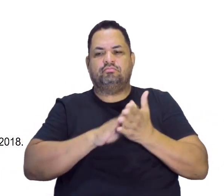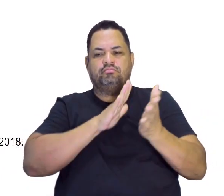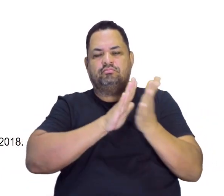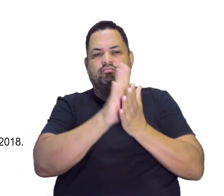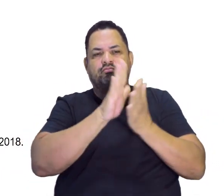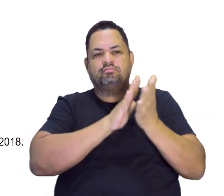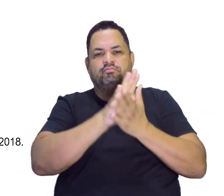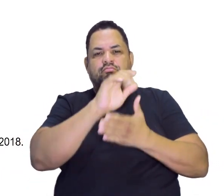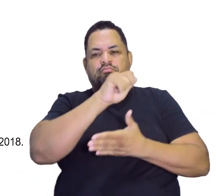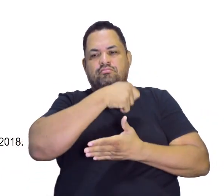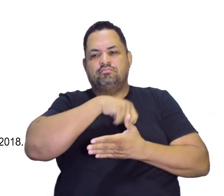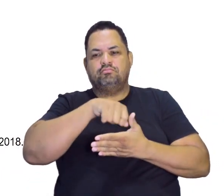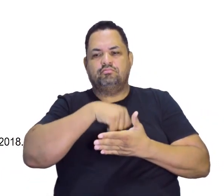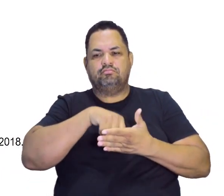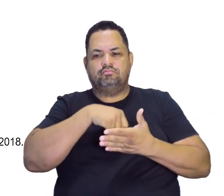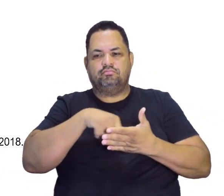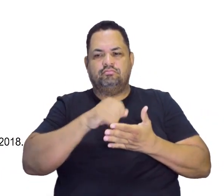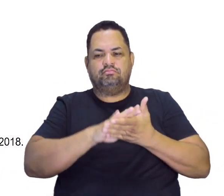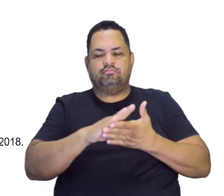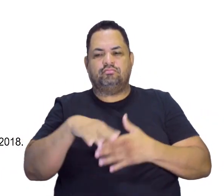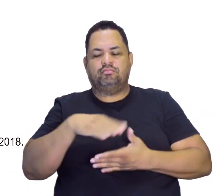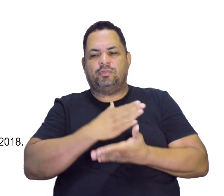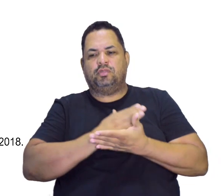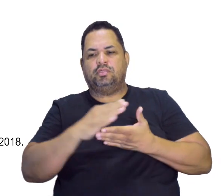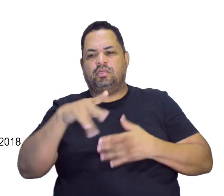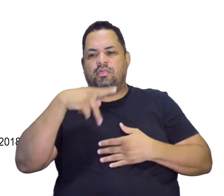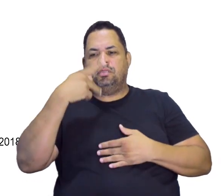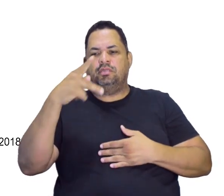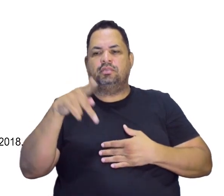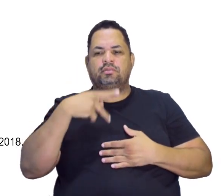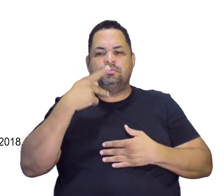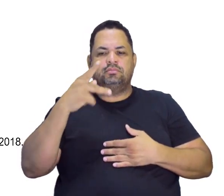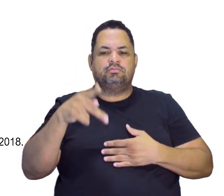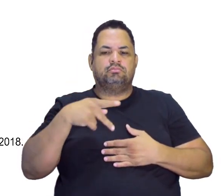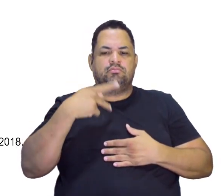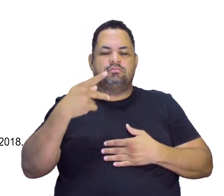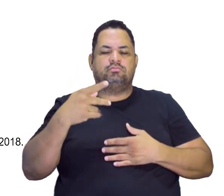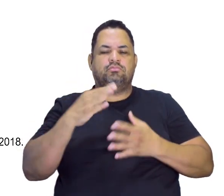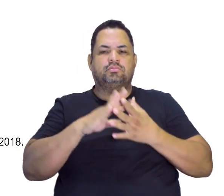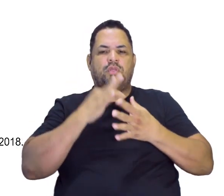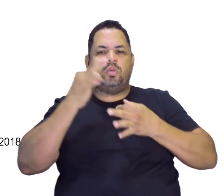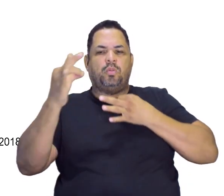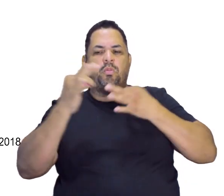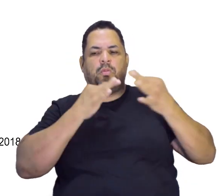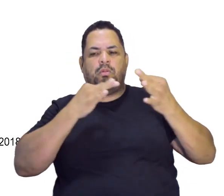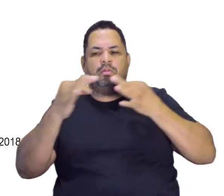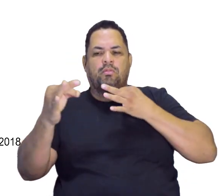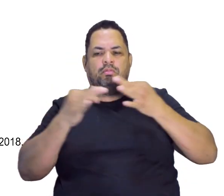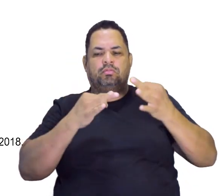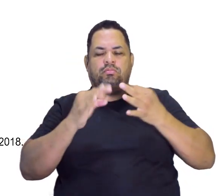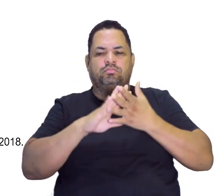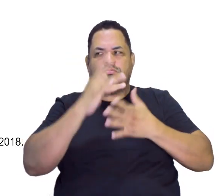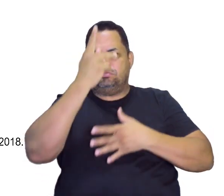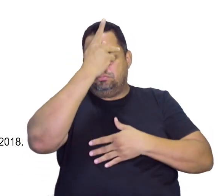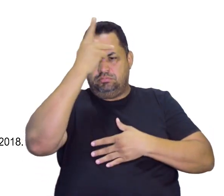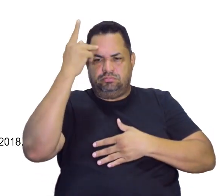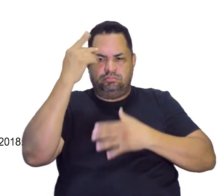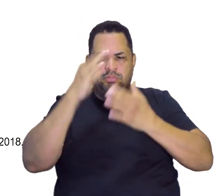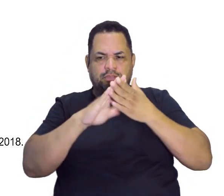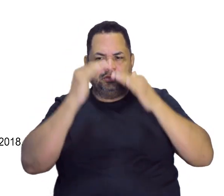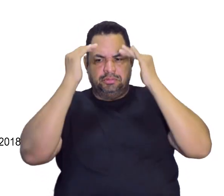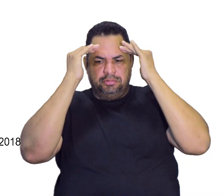pessoas que escreviam lá passaram a comentar e alguns eh argumentaram fortemente e eram pessoas